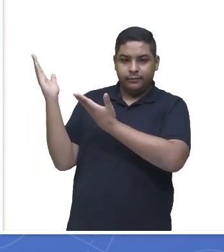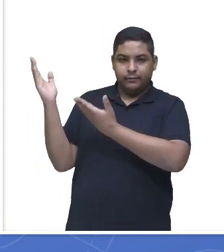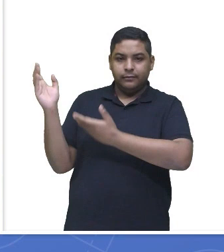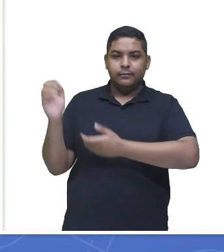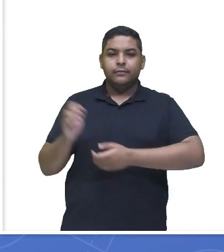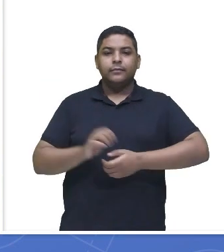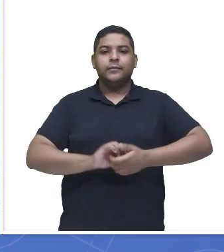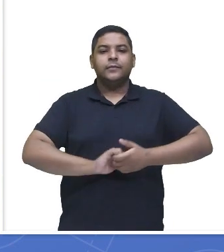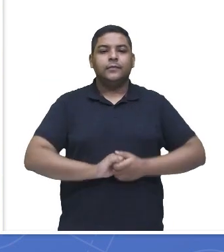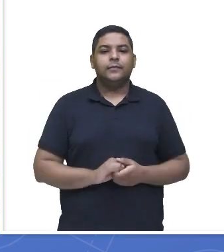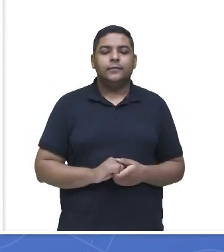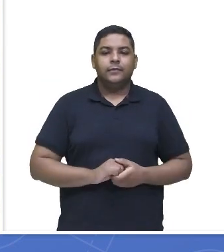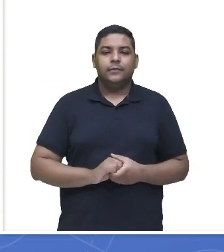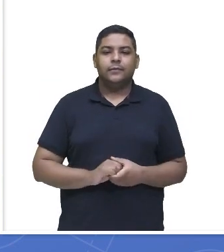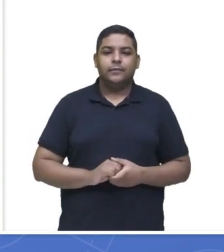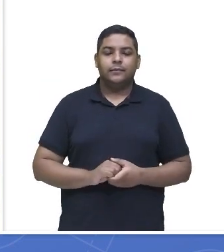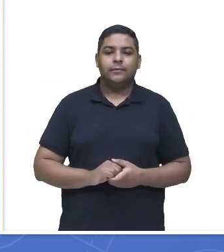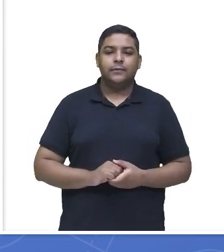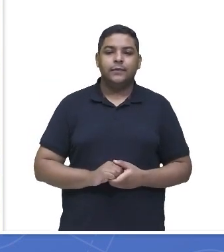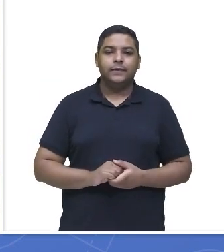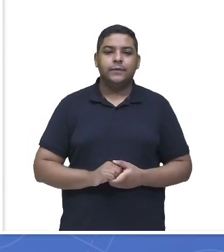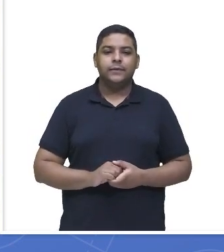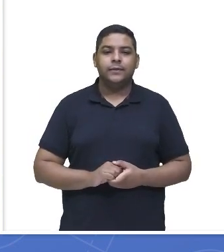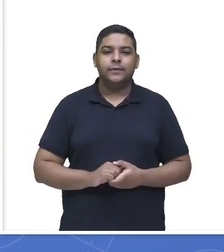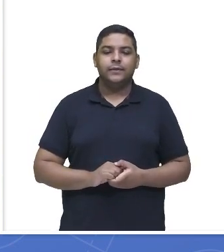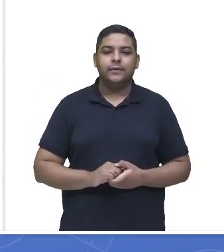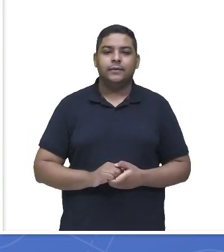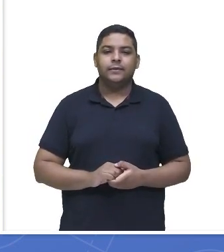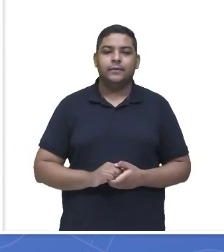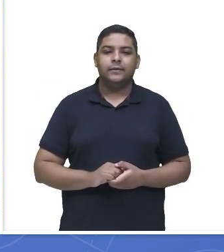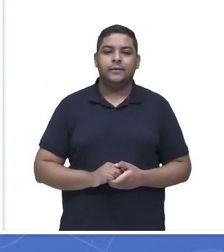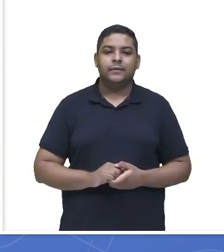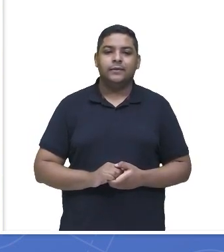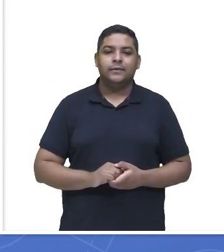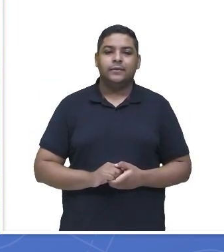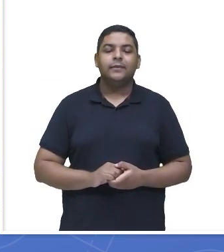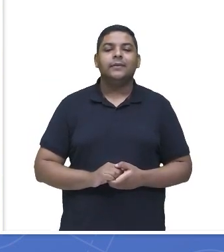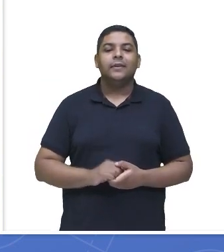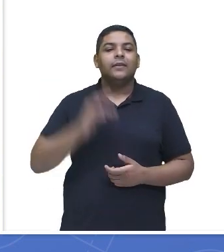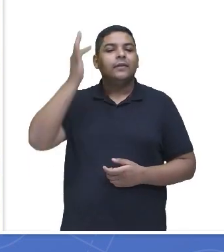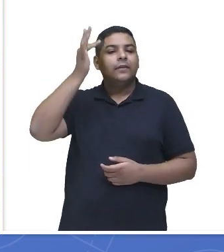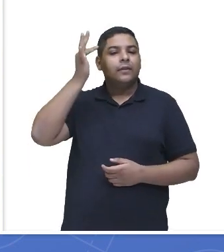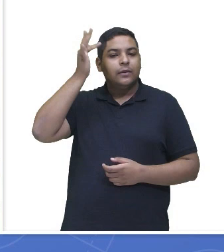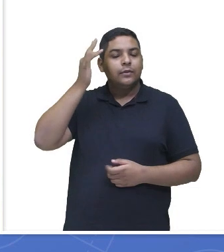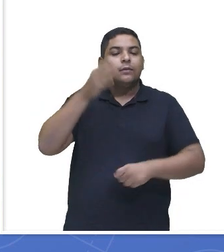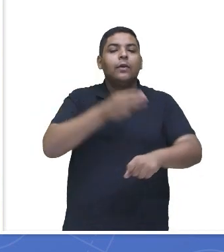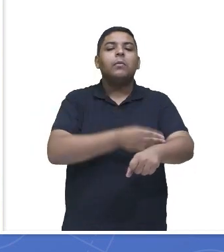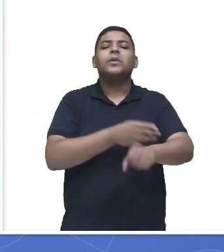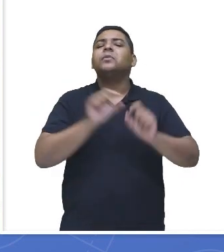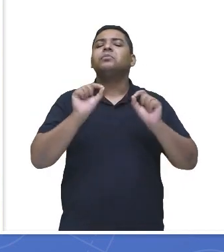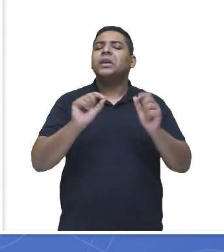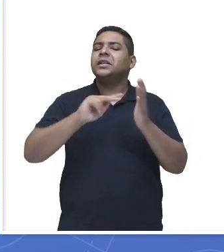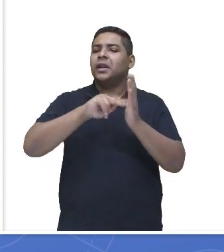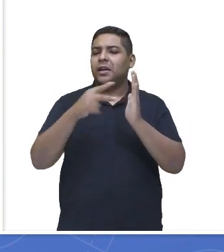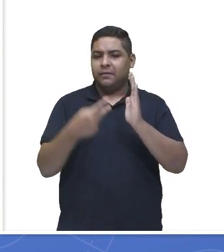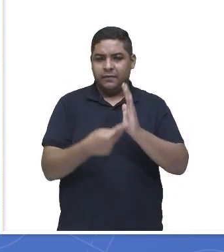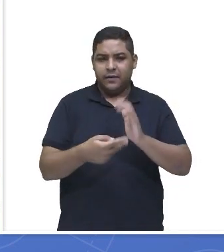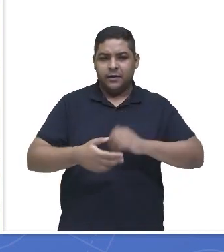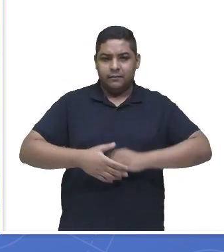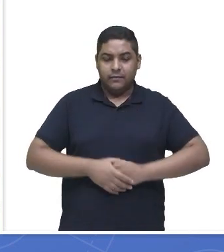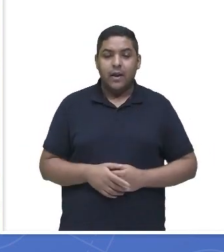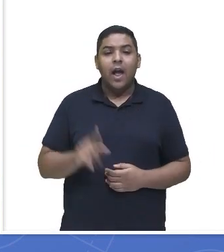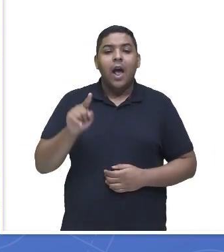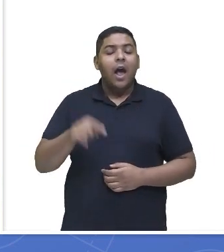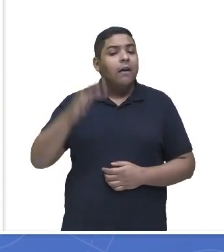acabei de falar aqui na introdução. Estão vendo aí, olha só, filosofia moderna. O que é a filosofia moderna? É toda